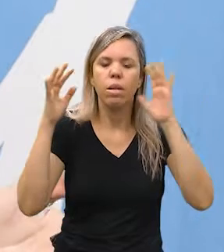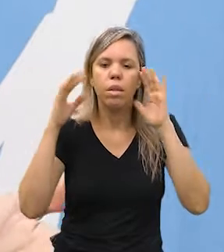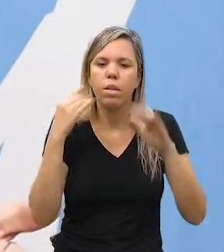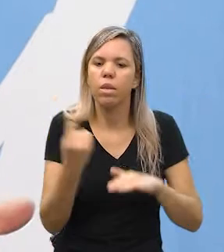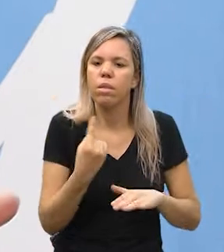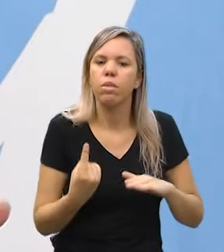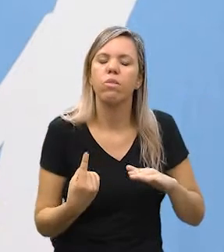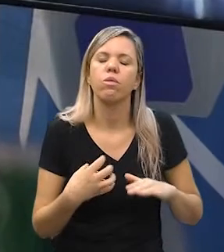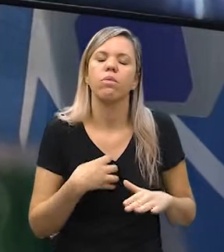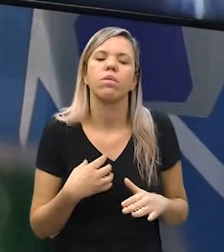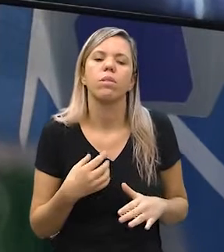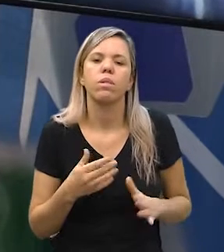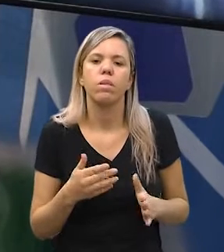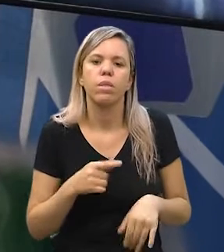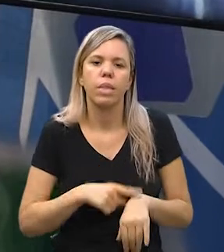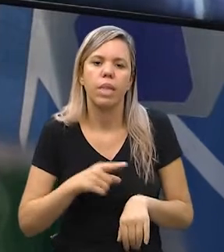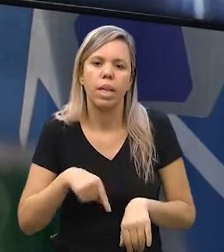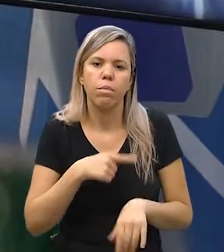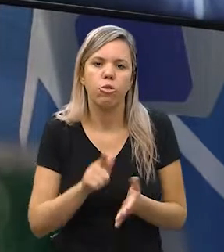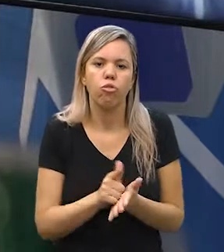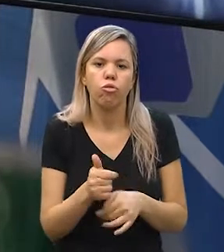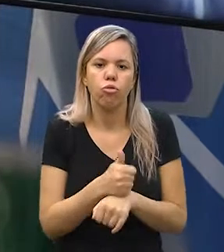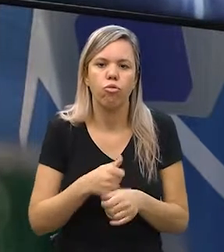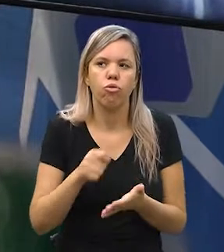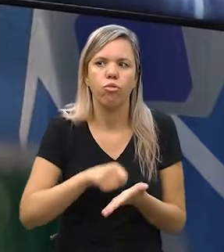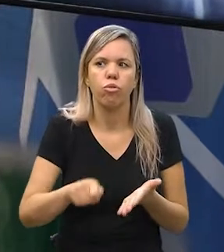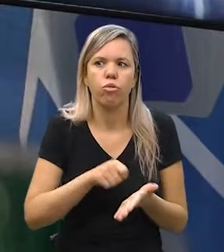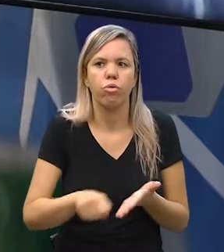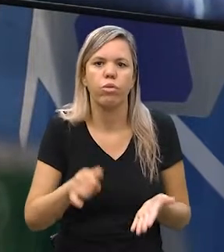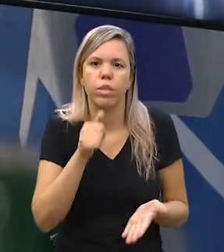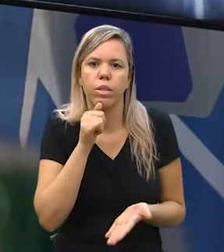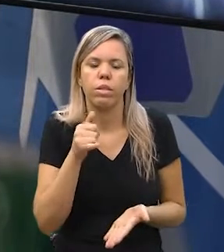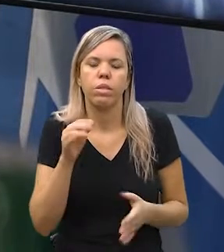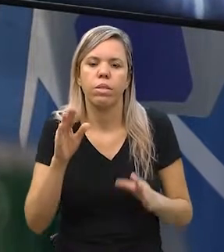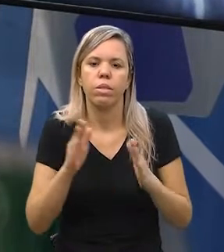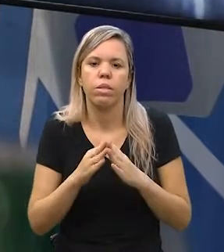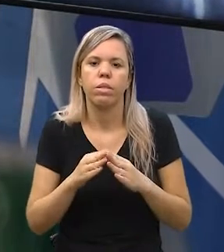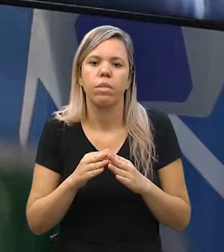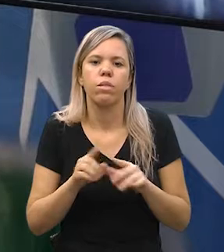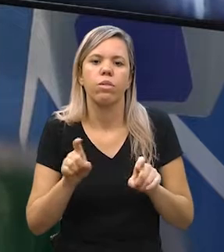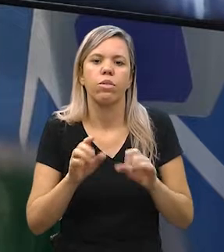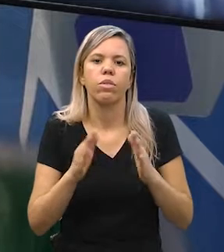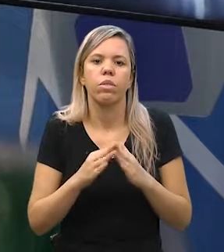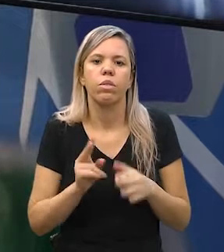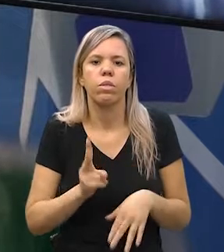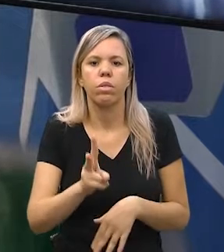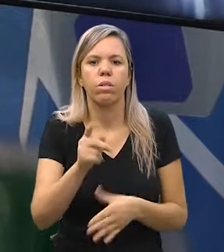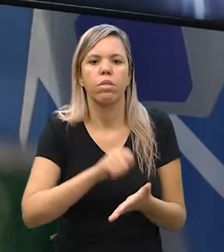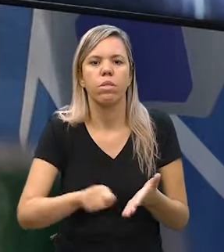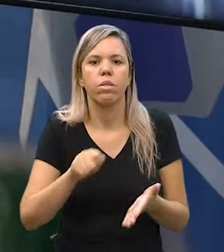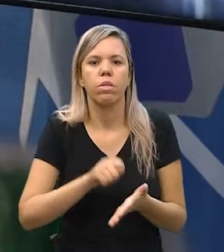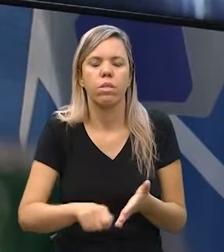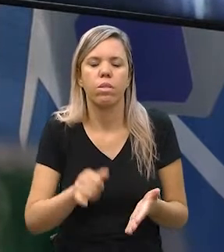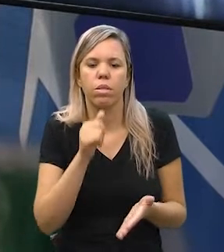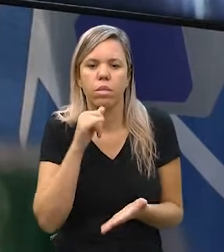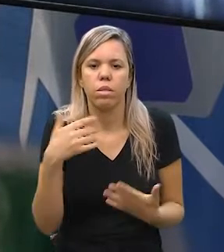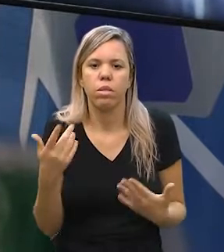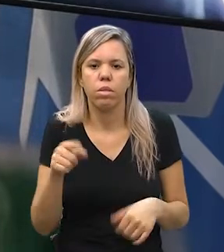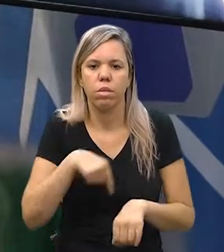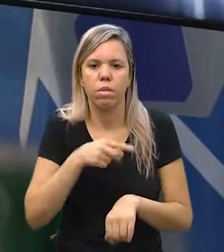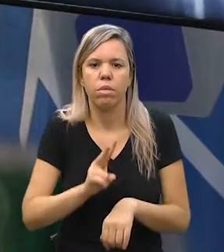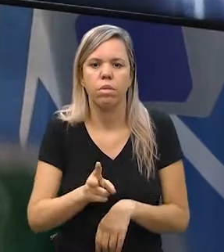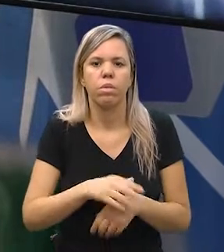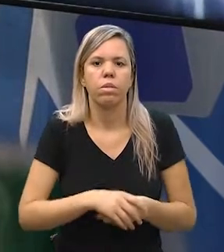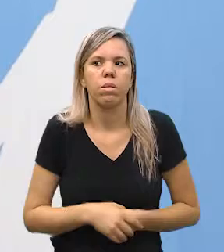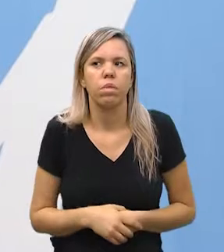legal, né? Porque o passatempo de jornalista é escrever, né? Você está lá em casa, em home office, mas você continua escrevendo o tempo